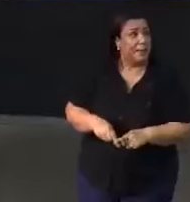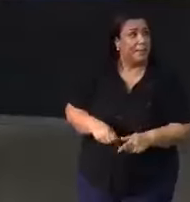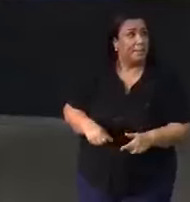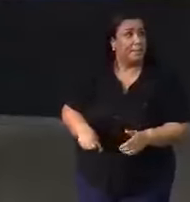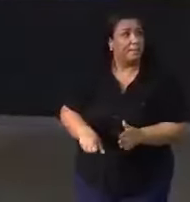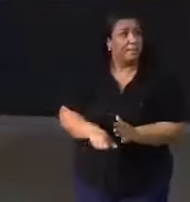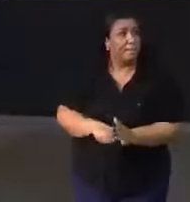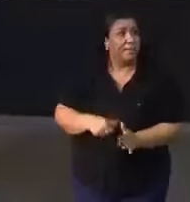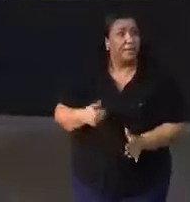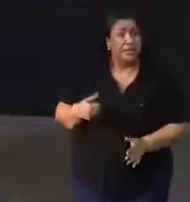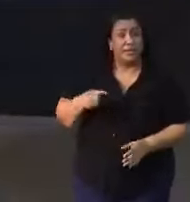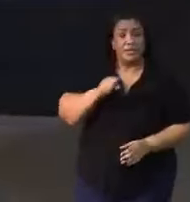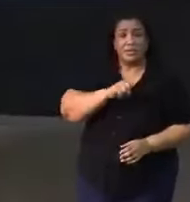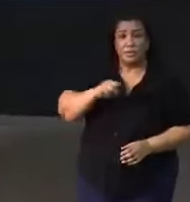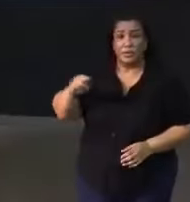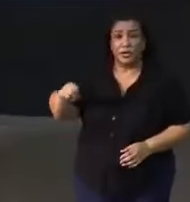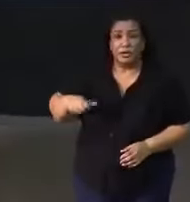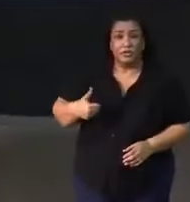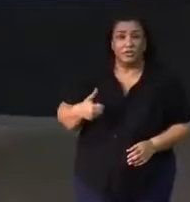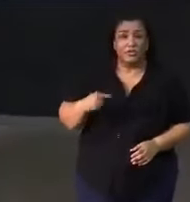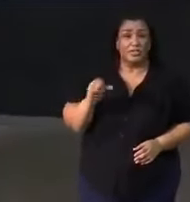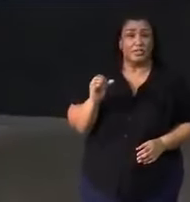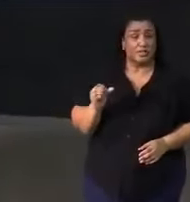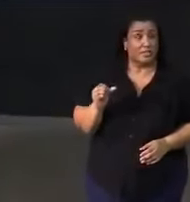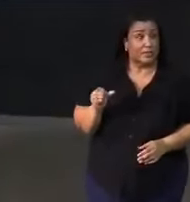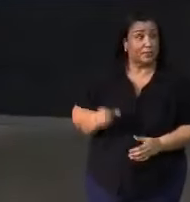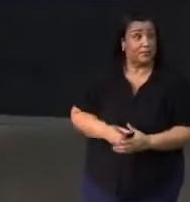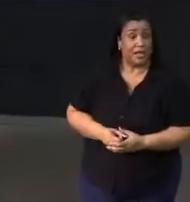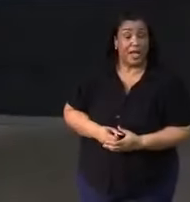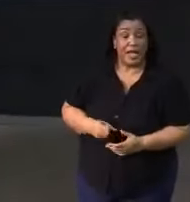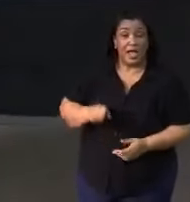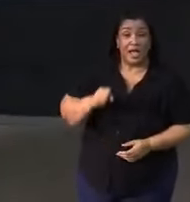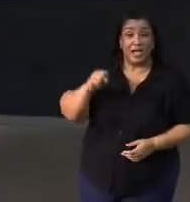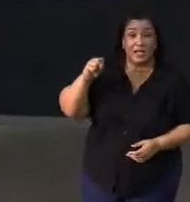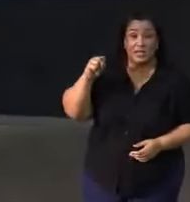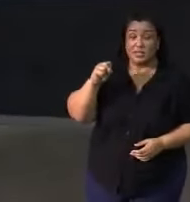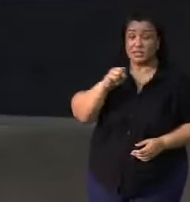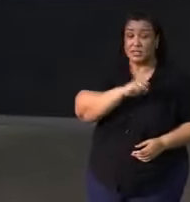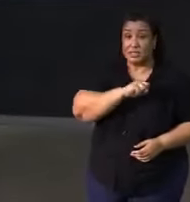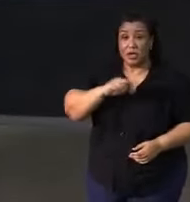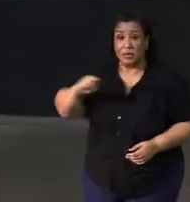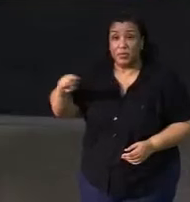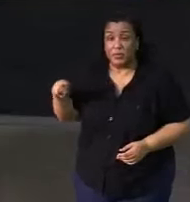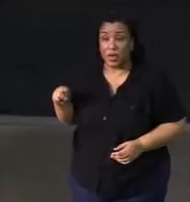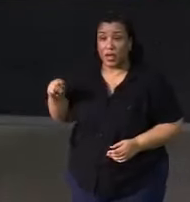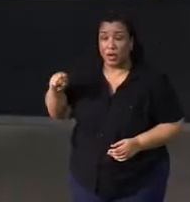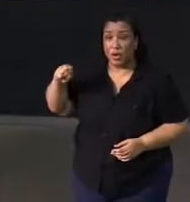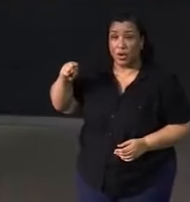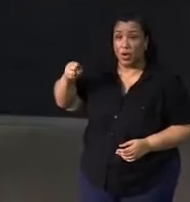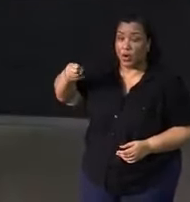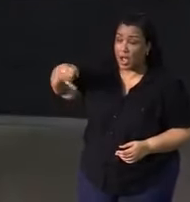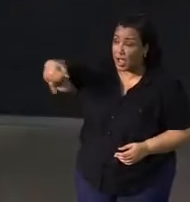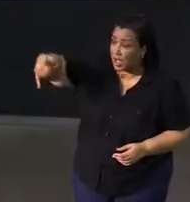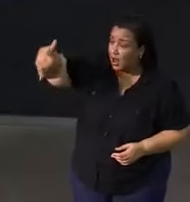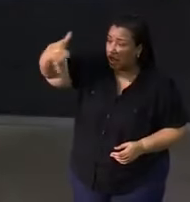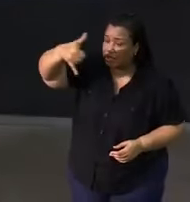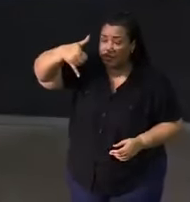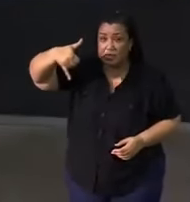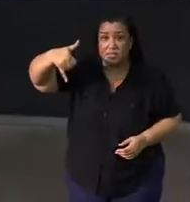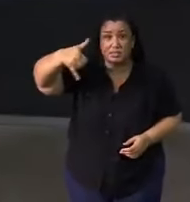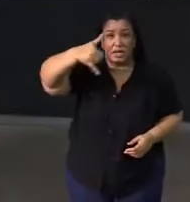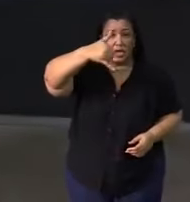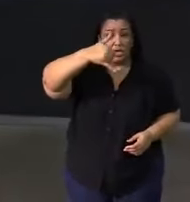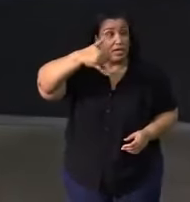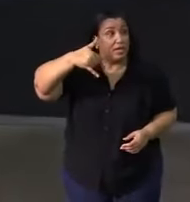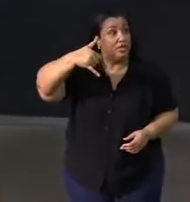Tomou Samuel um chifre de azeite e ungiu no meio de seus irmãos. Daquele dia